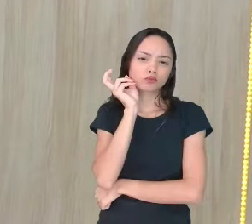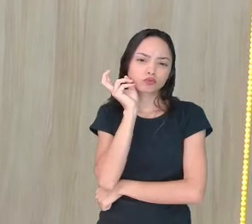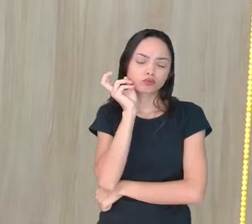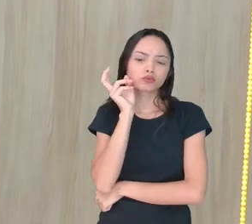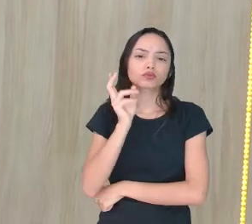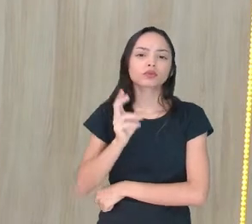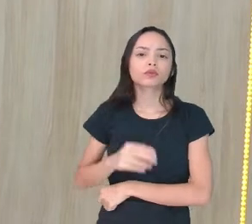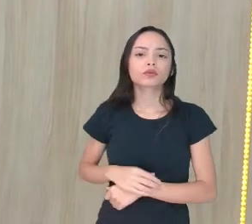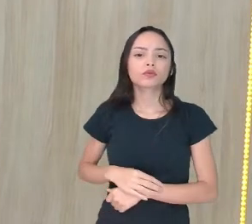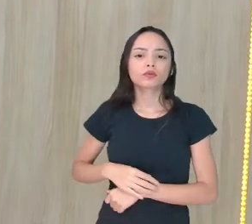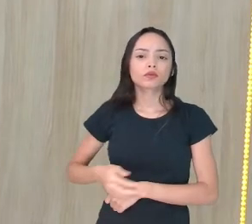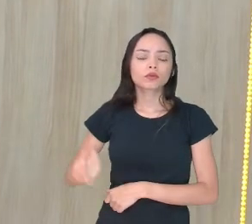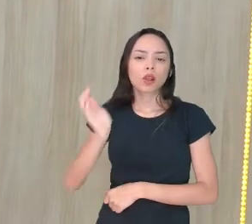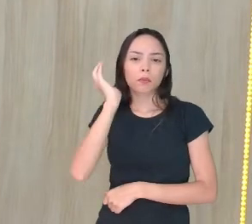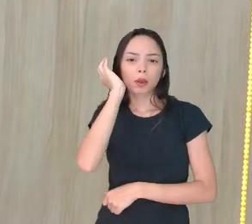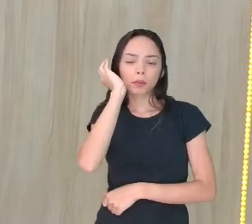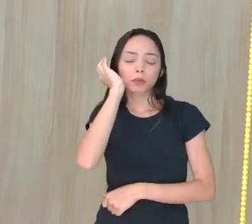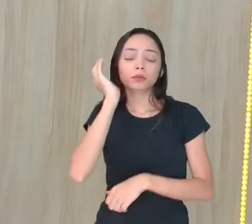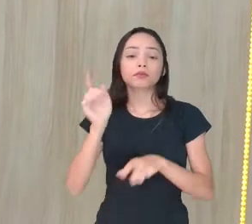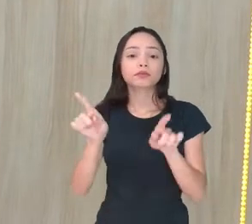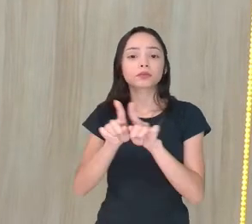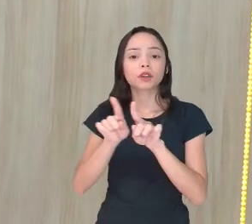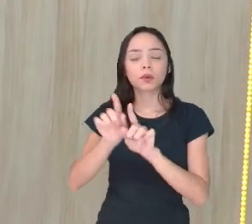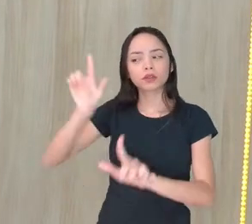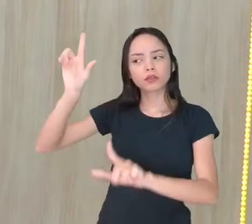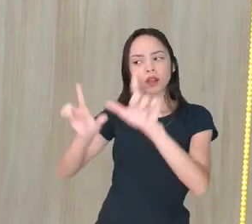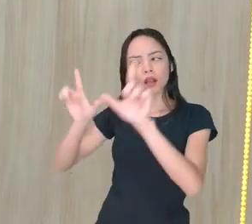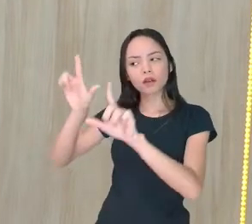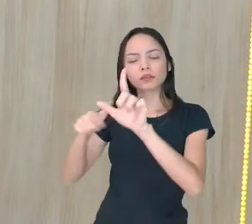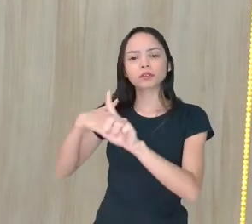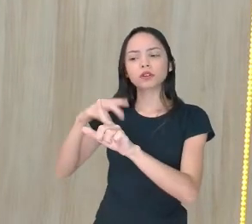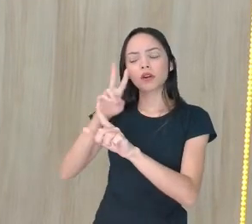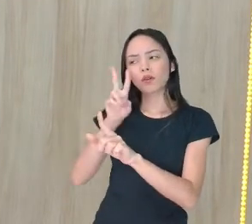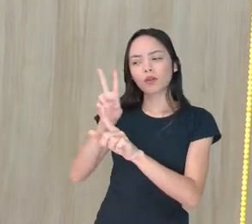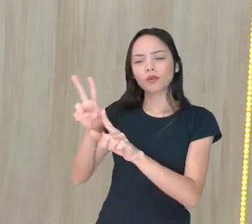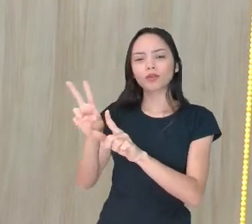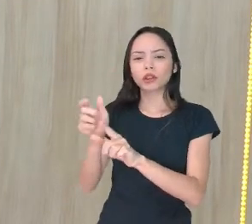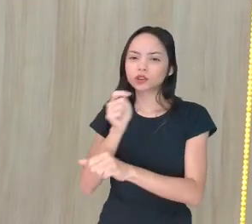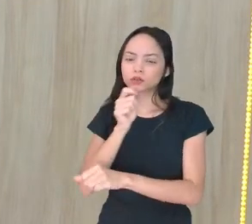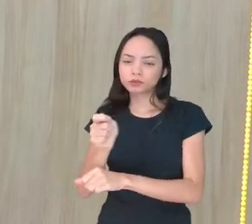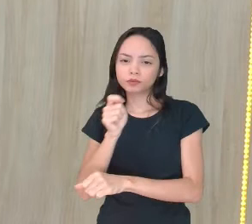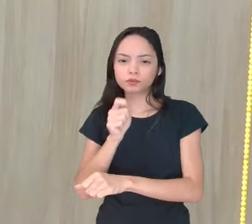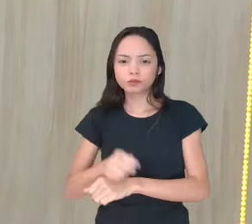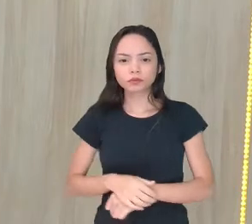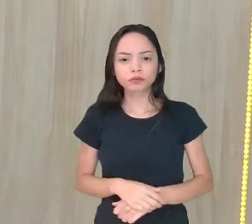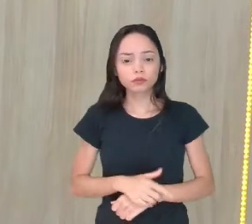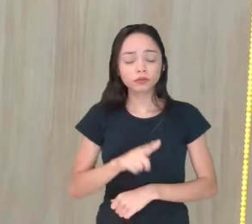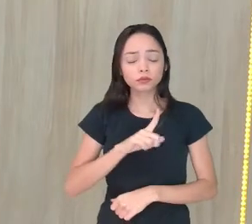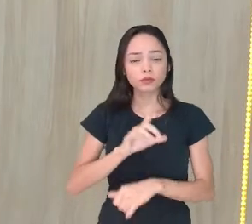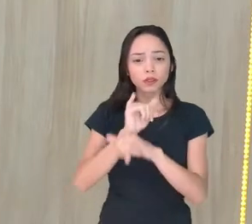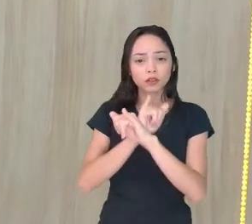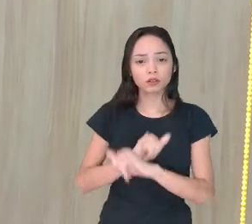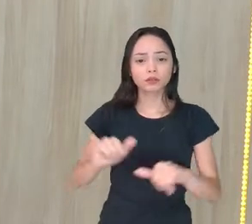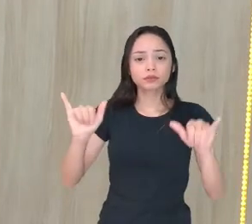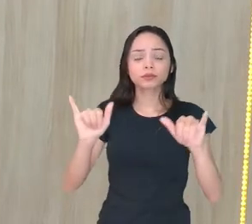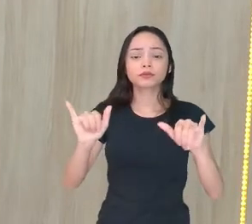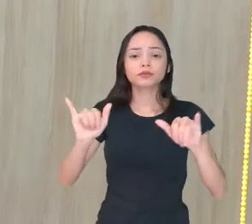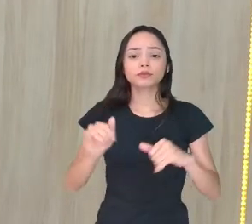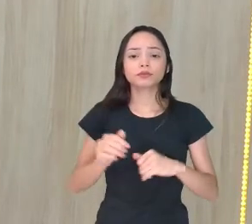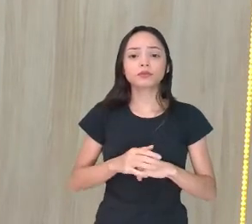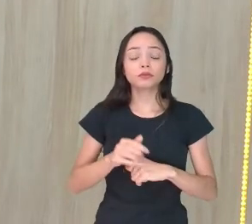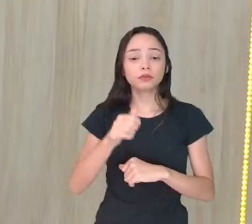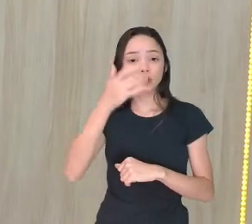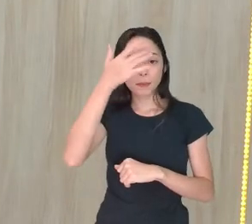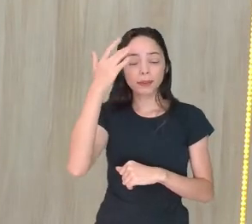quando venho para o trabalho, ou vejo na televisão, nos telejornais, notícias, né, de gente indo para as